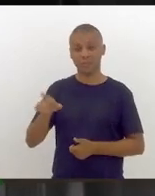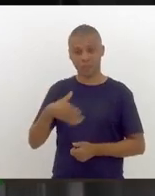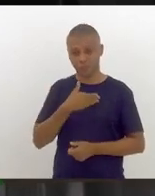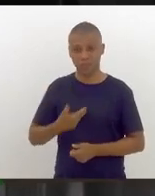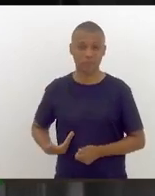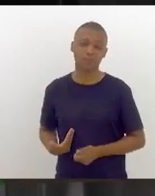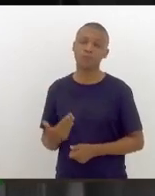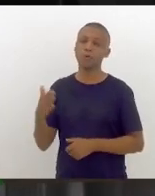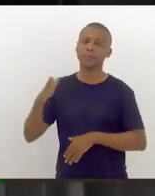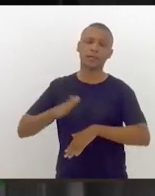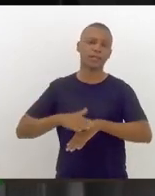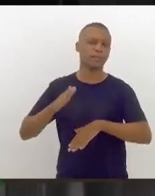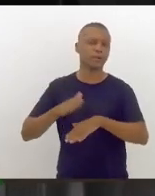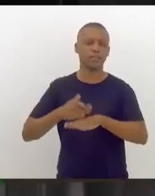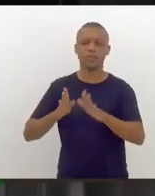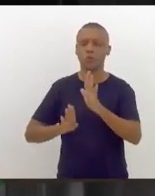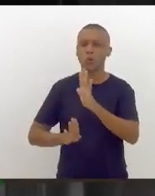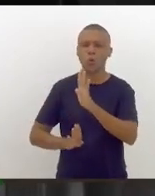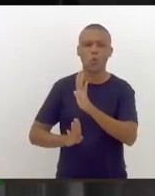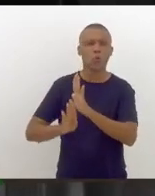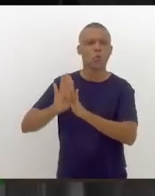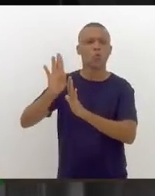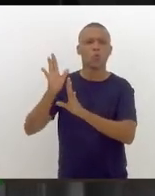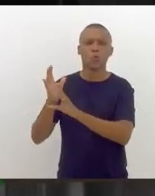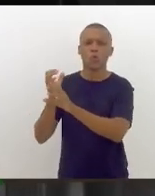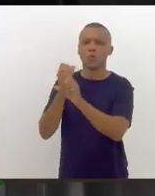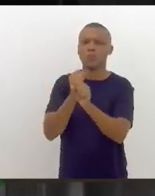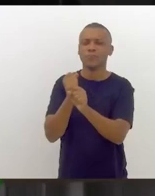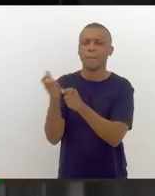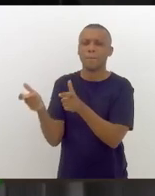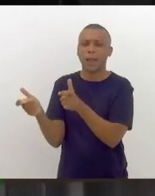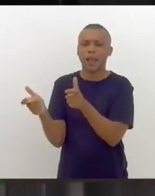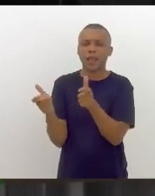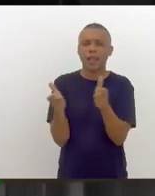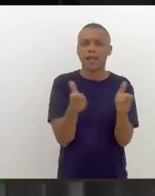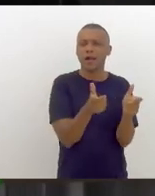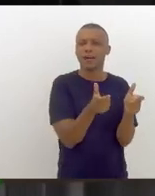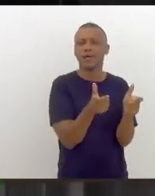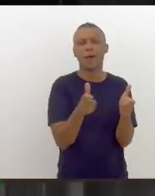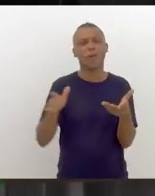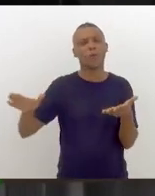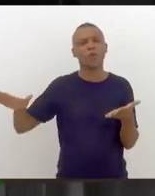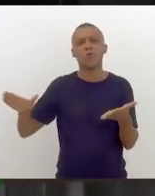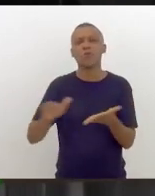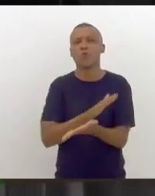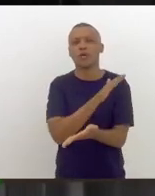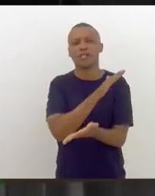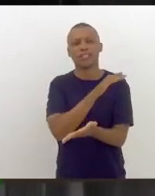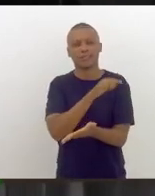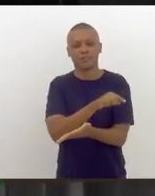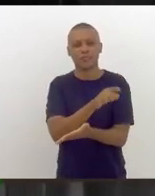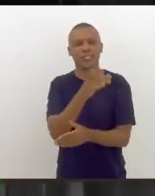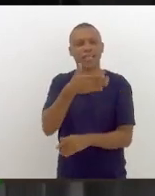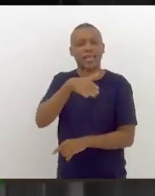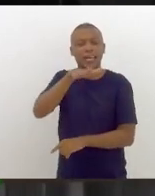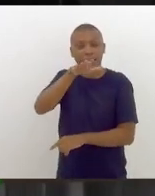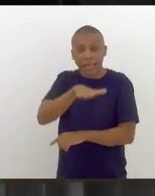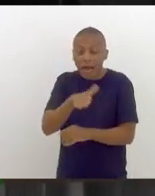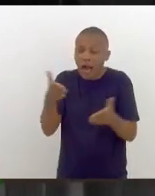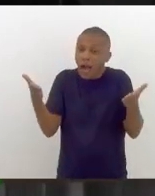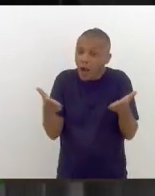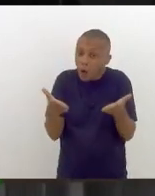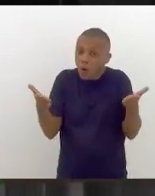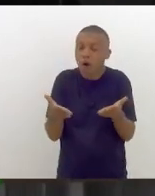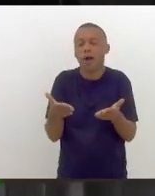que foi o recordista em chacinas no Rio de Janeiro e que agora à tarde tantas as unidades